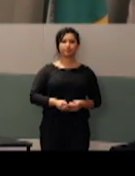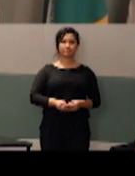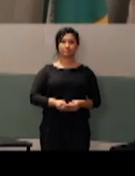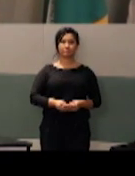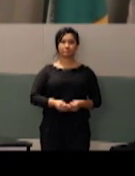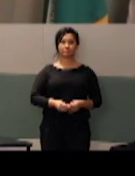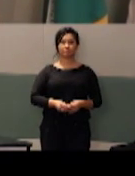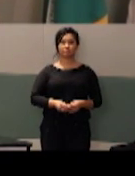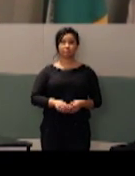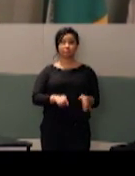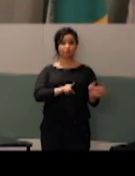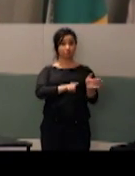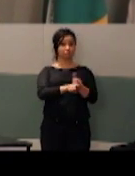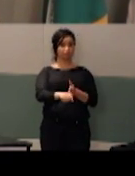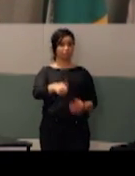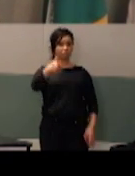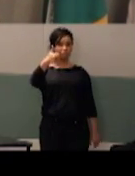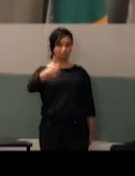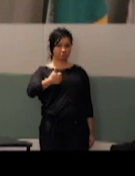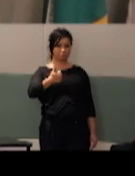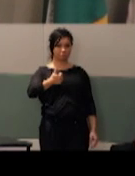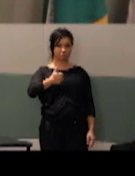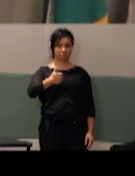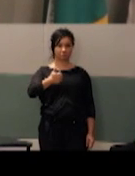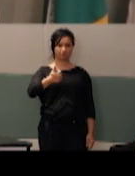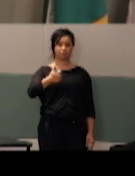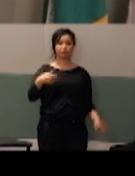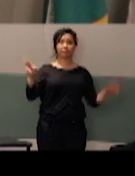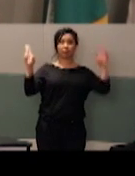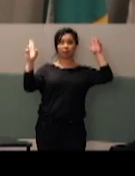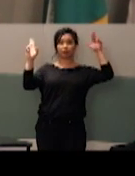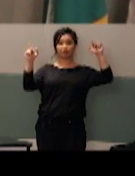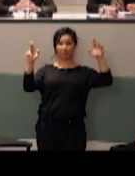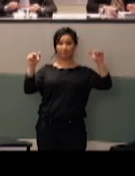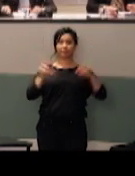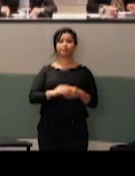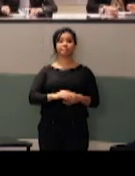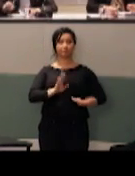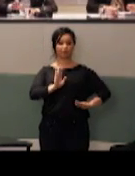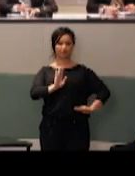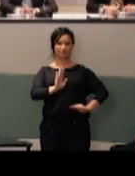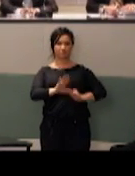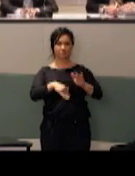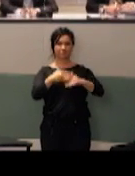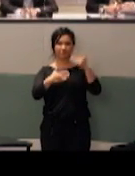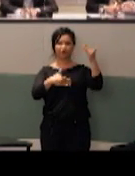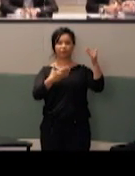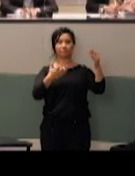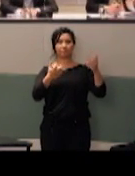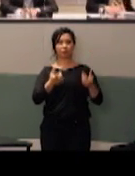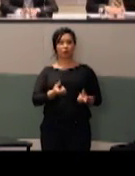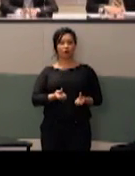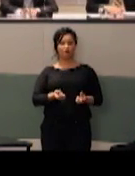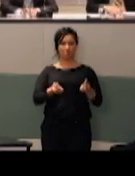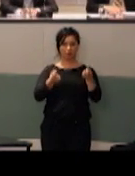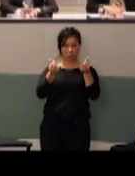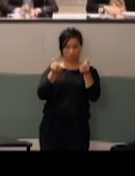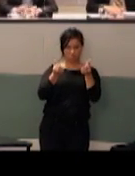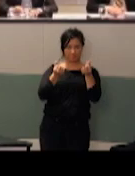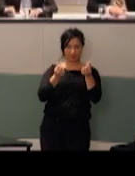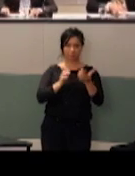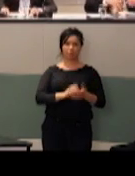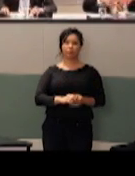A primeira pergunta vai se referir ao tema de desenvolvimento econômico.